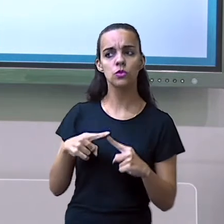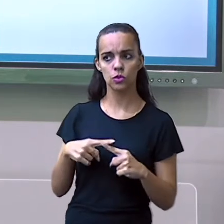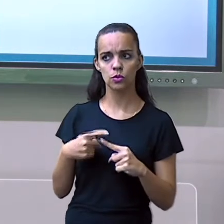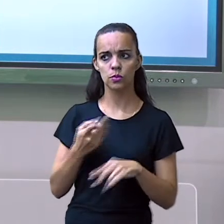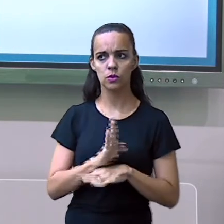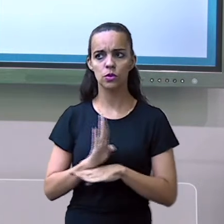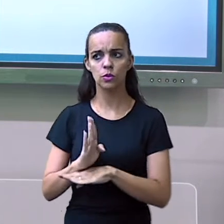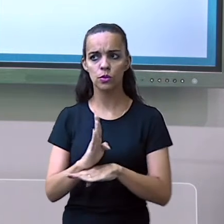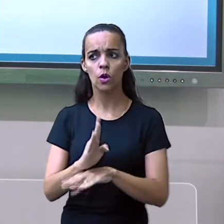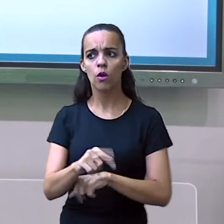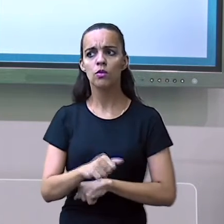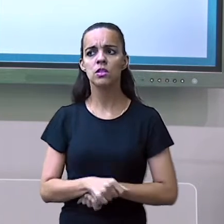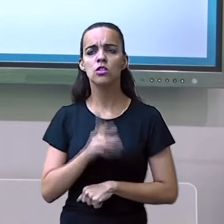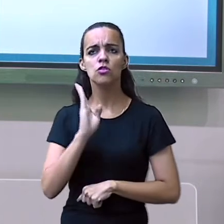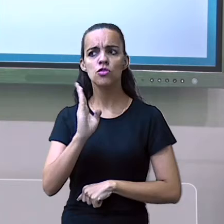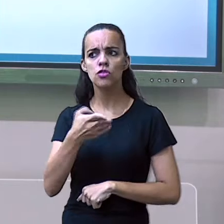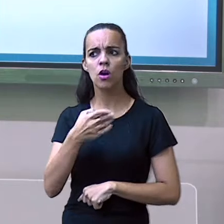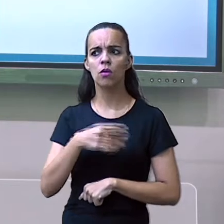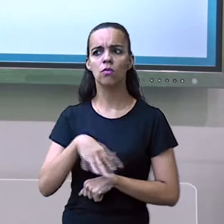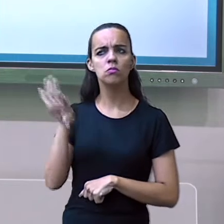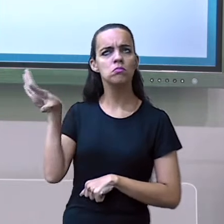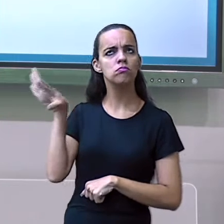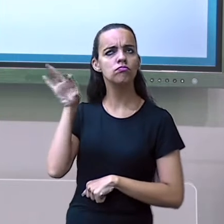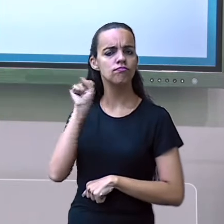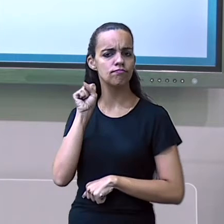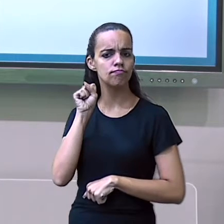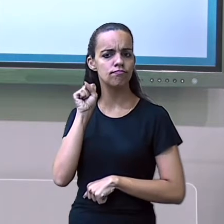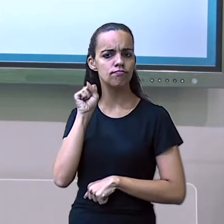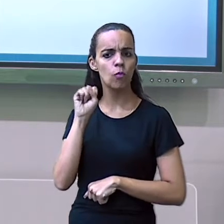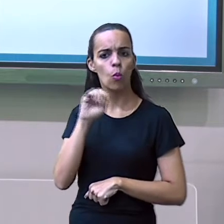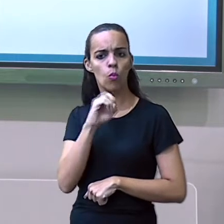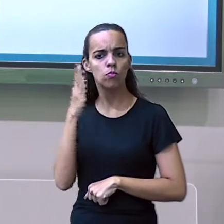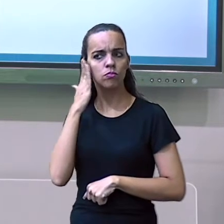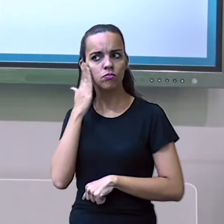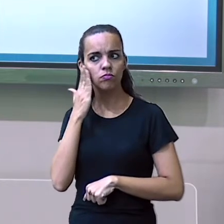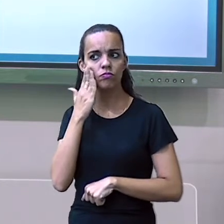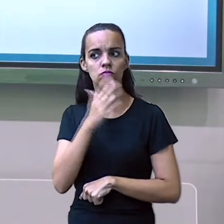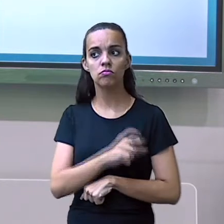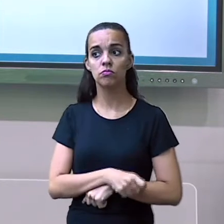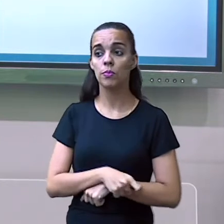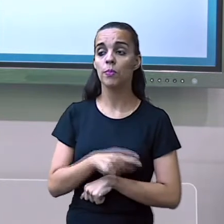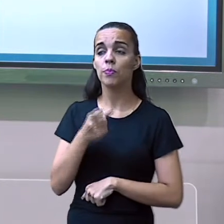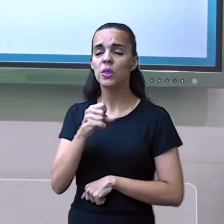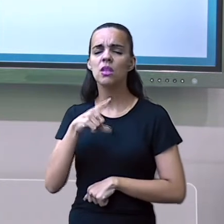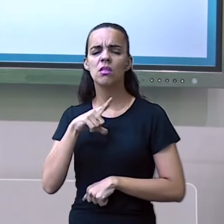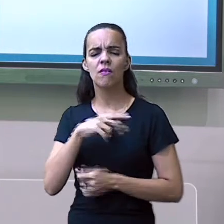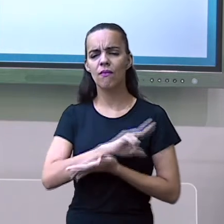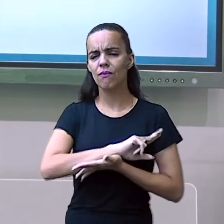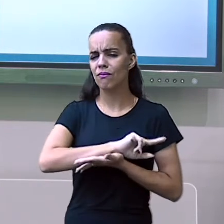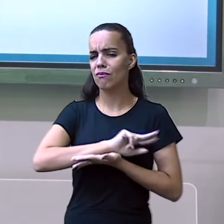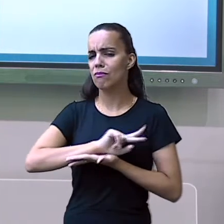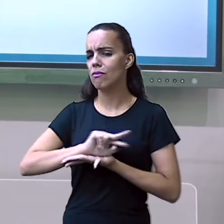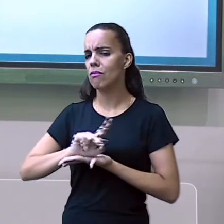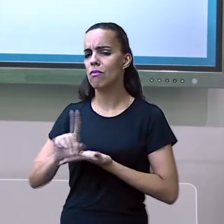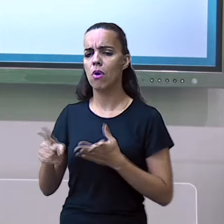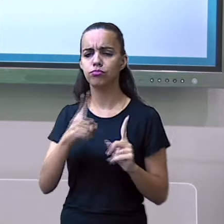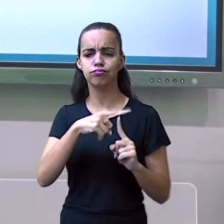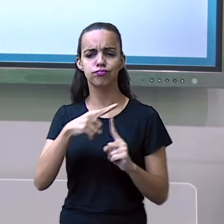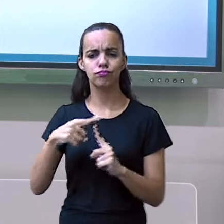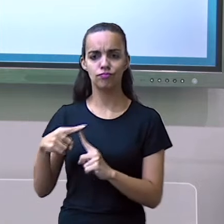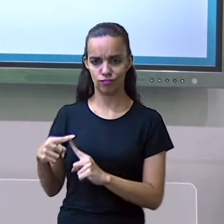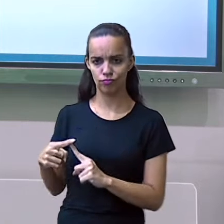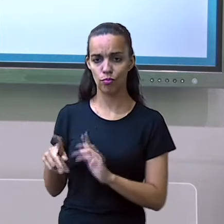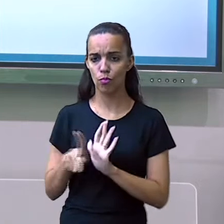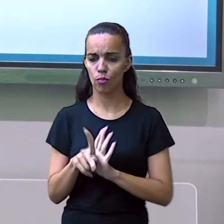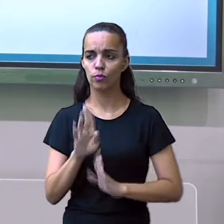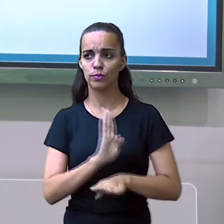de tubarão você já ouviu falar? Existem muitas espécies, não é